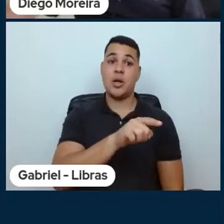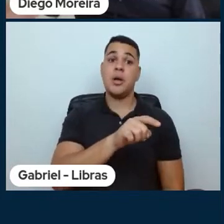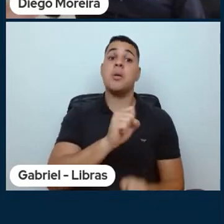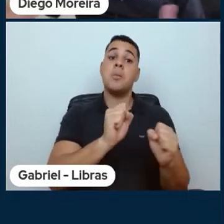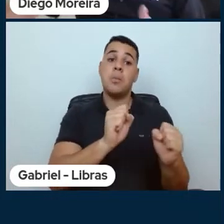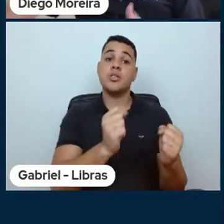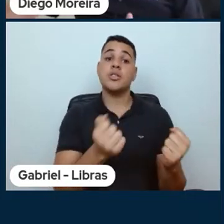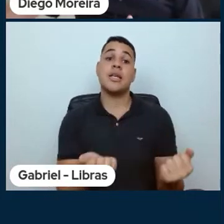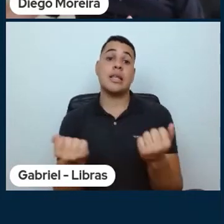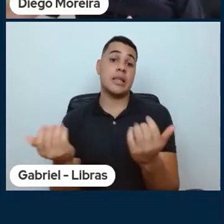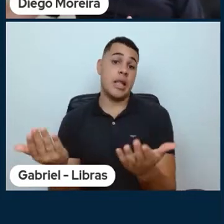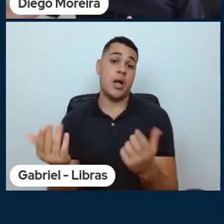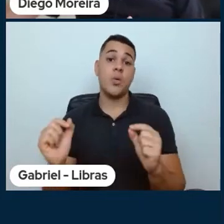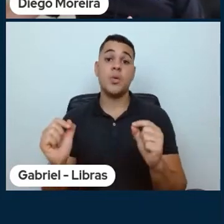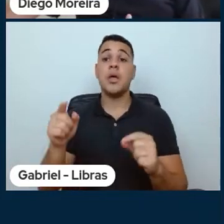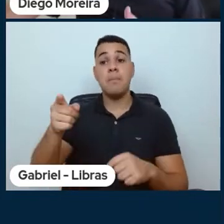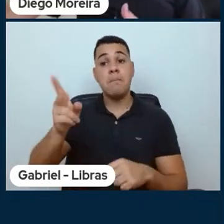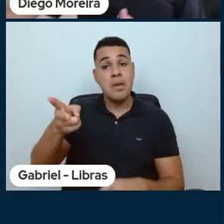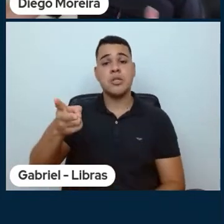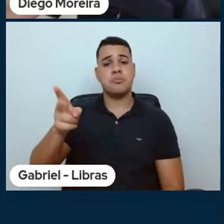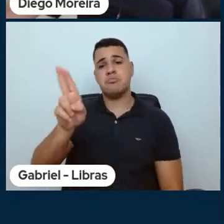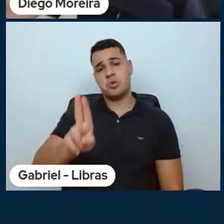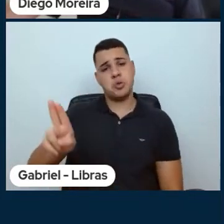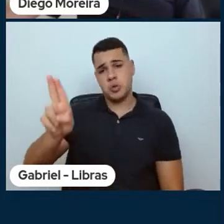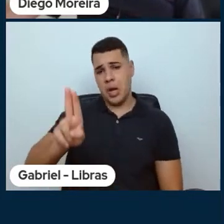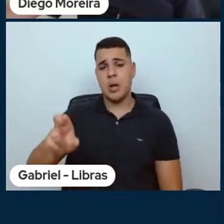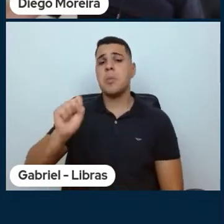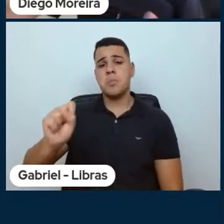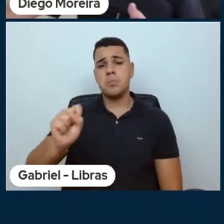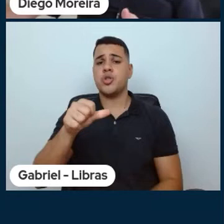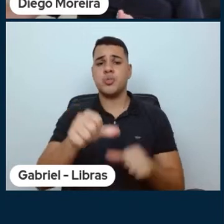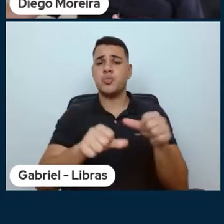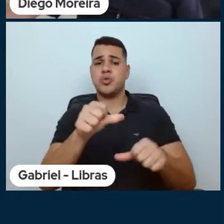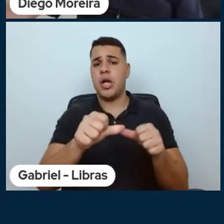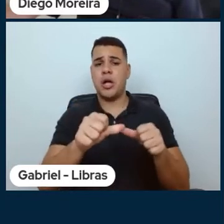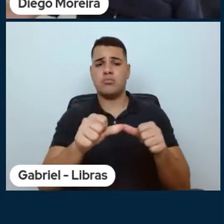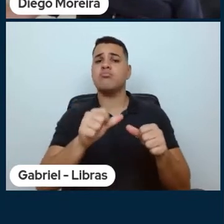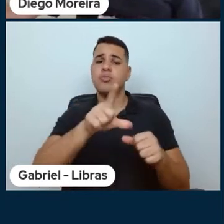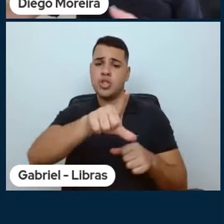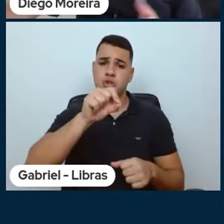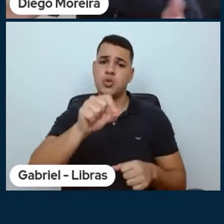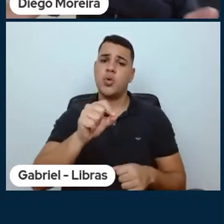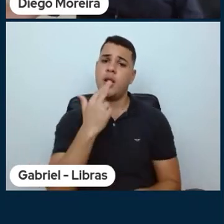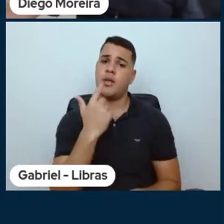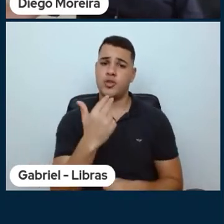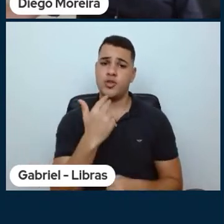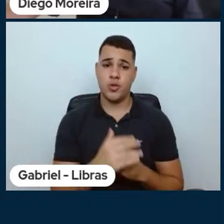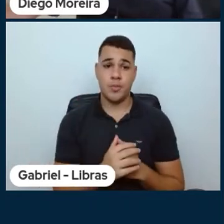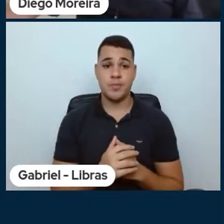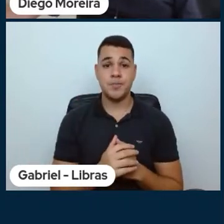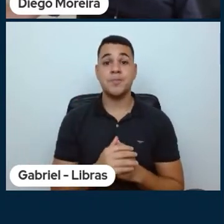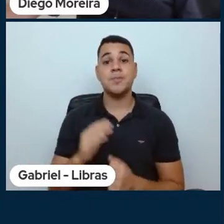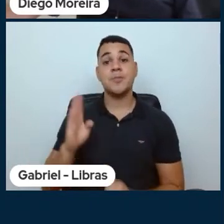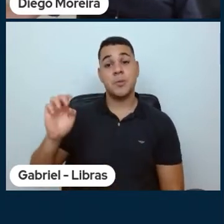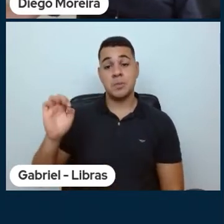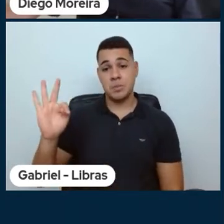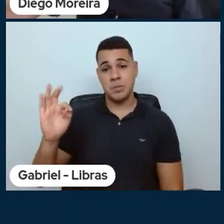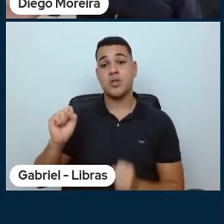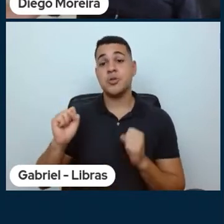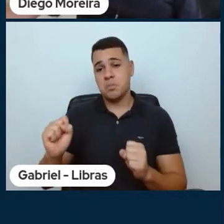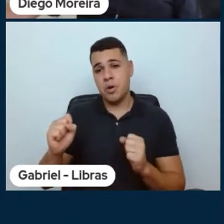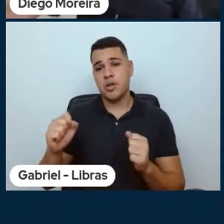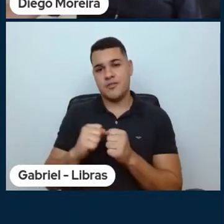que ele possa fazer essa troca, tá. Isso aqui é configurável, como ele é no bot, a gente tem das 2 formas, a gente já